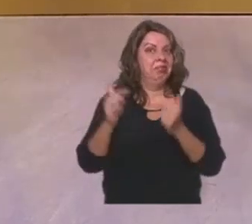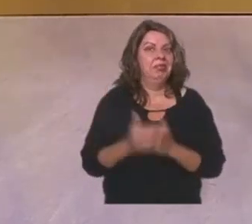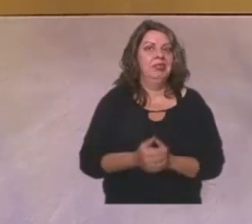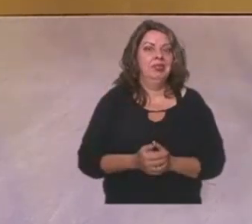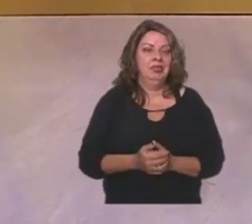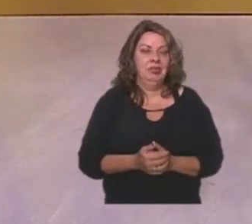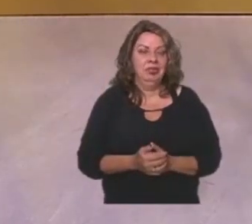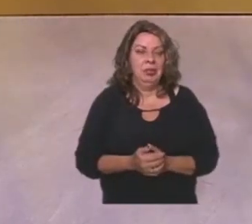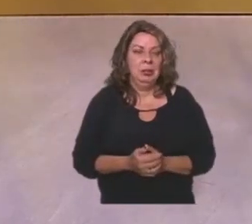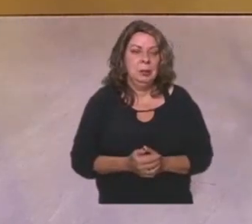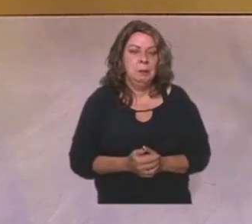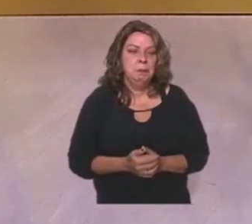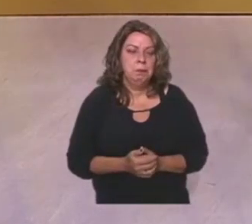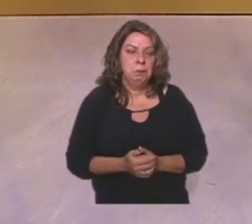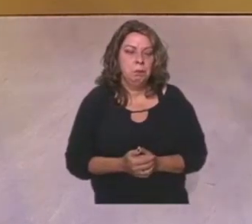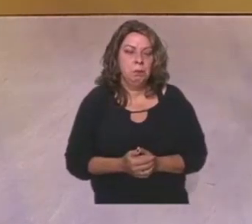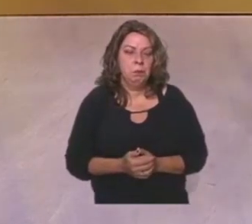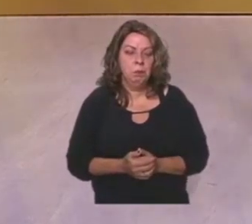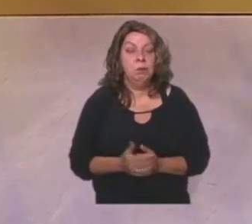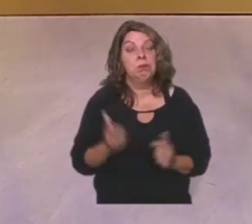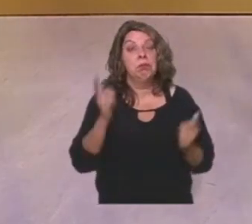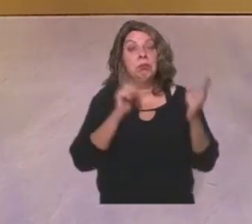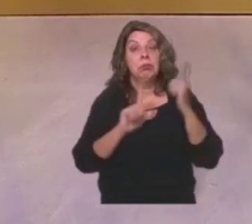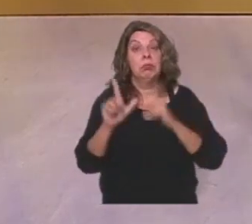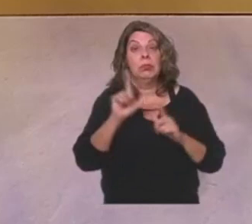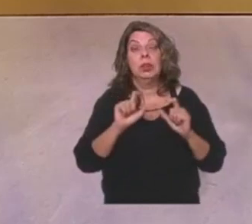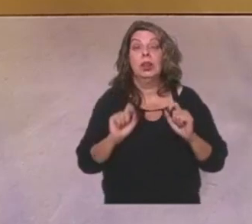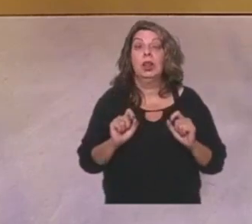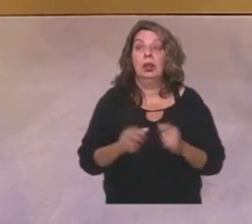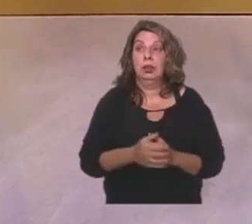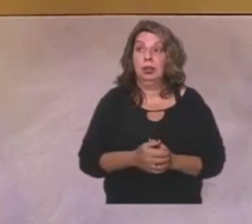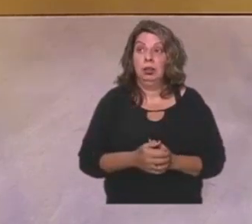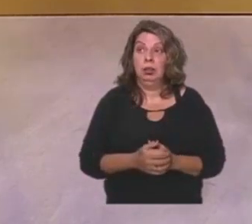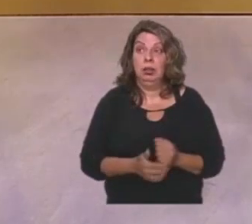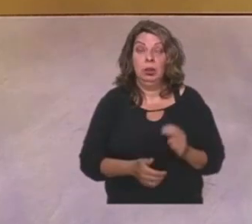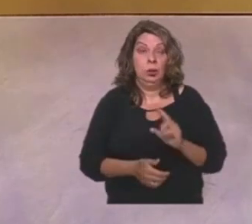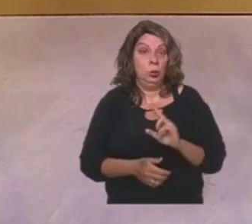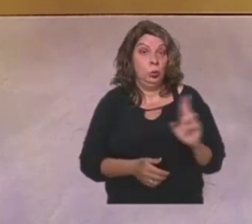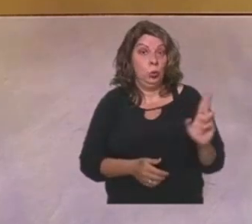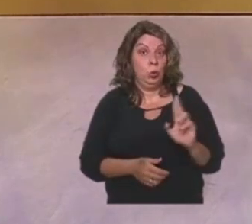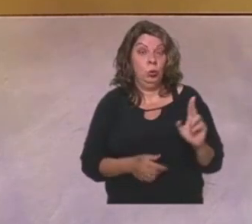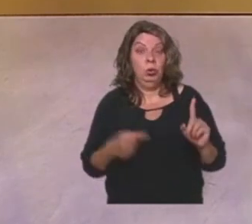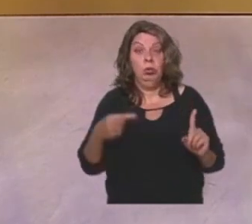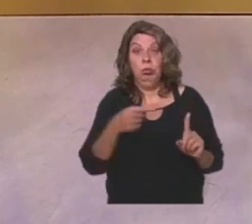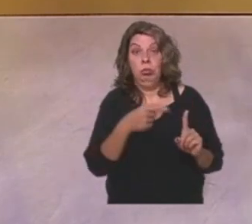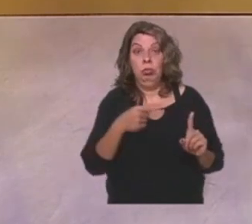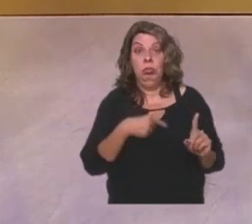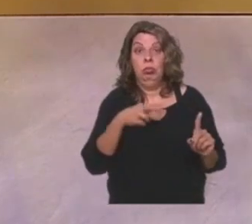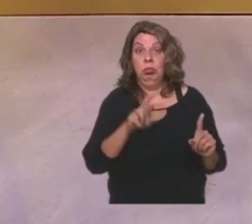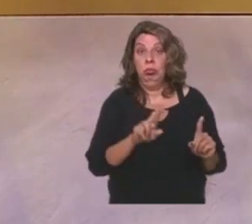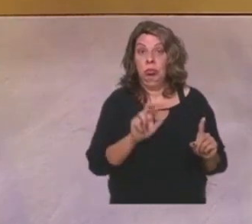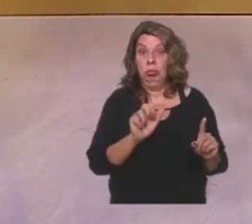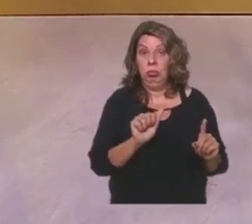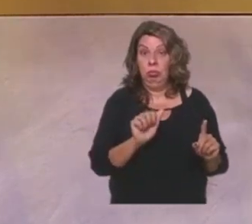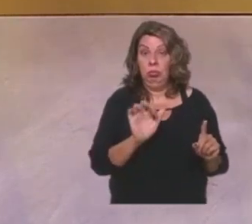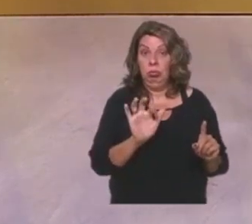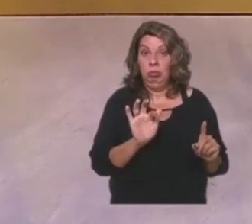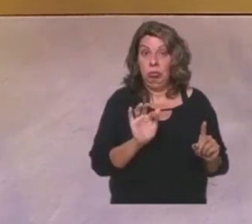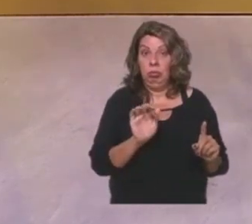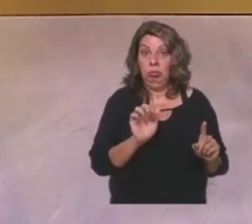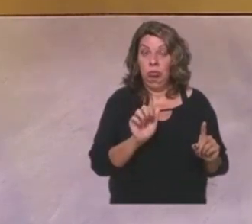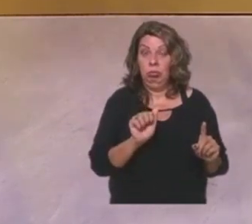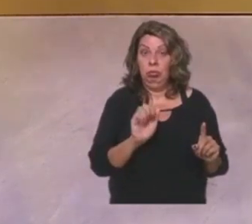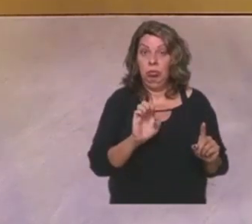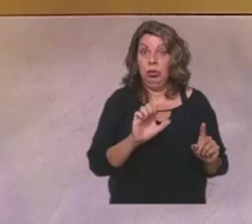tá faturando? Quem é que tá faturando? Agora eu deixo para você contar. O nome dele, do Felizardo, é o Rafael Cirilo.